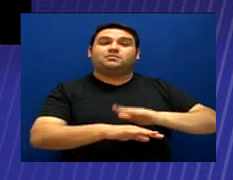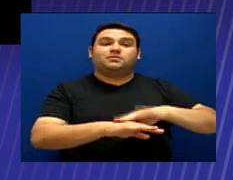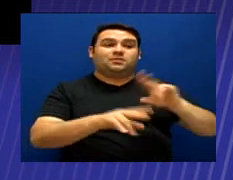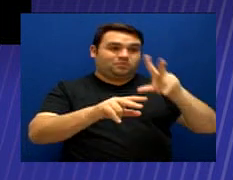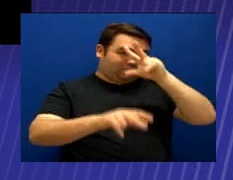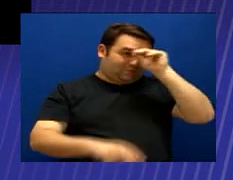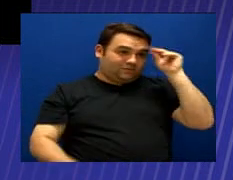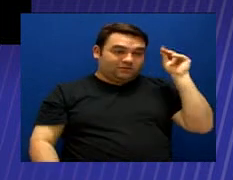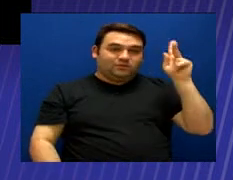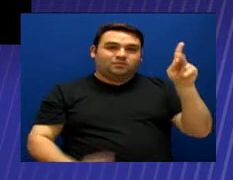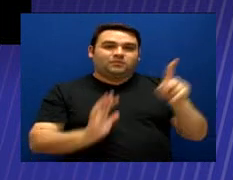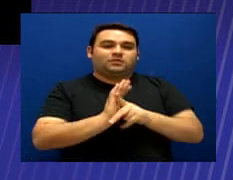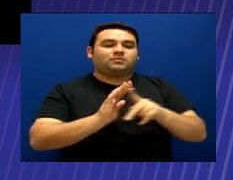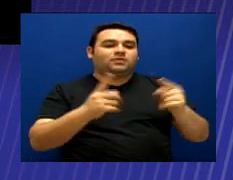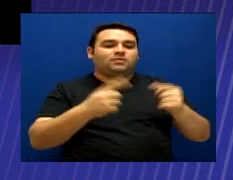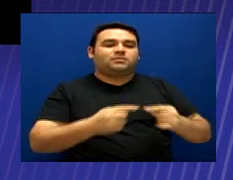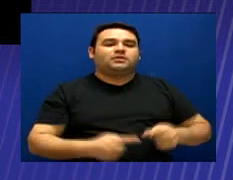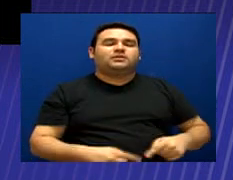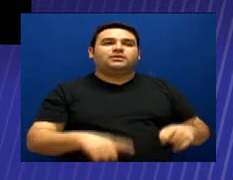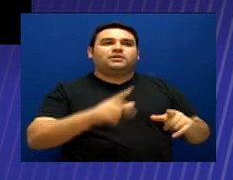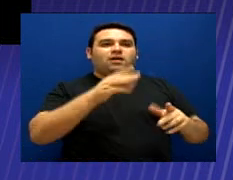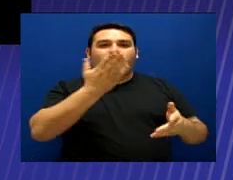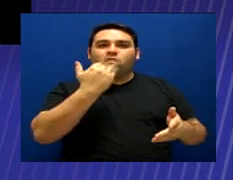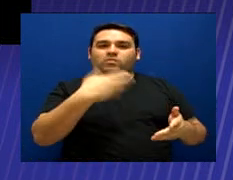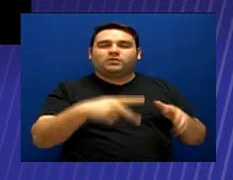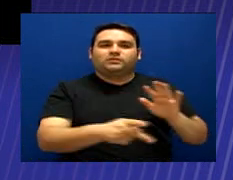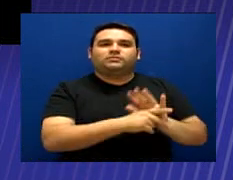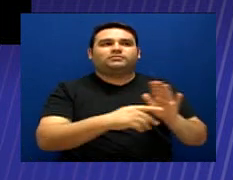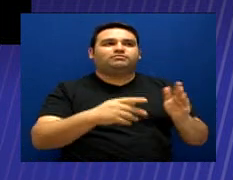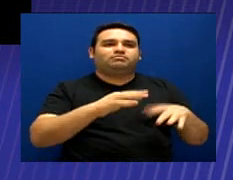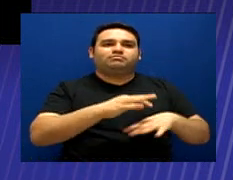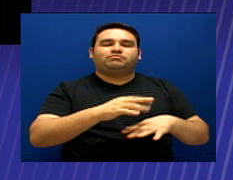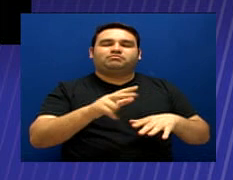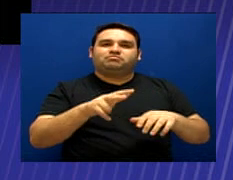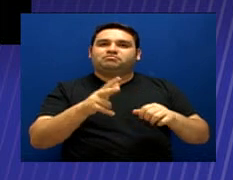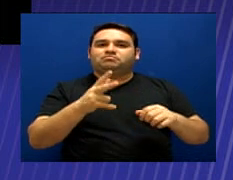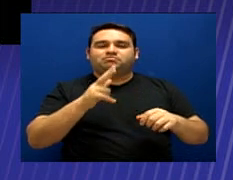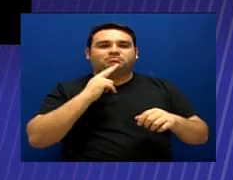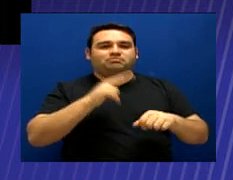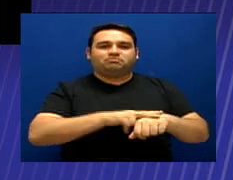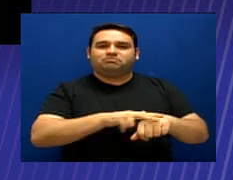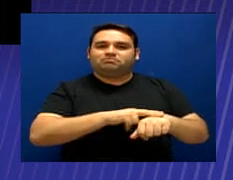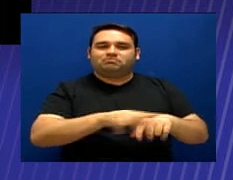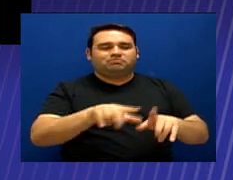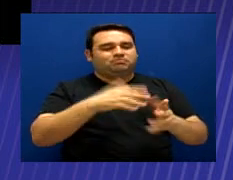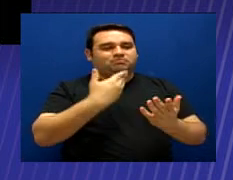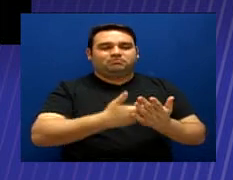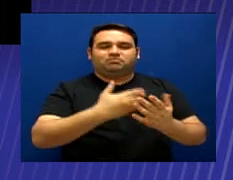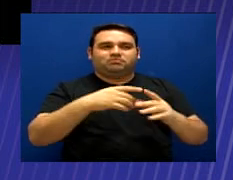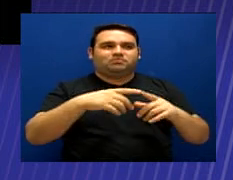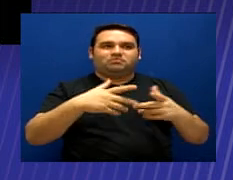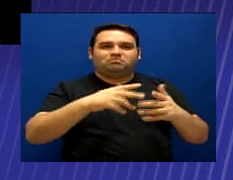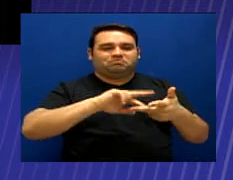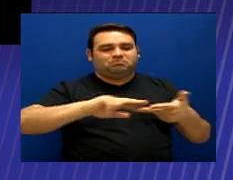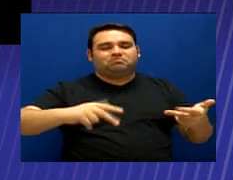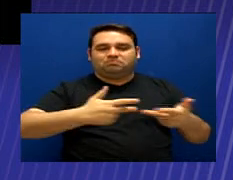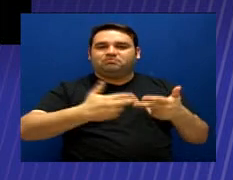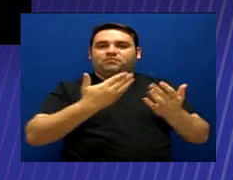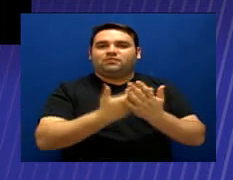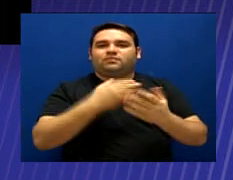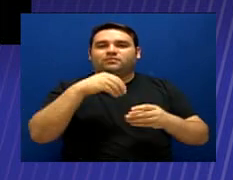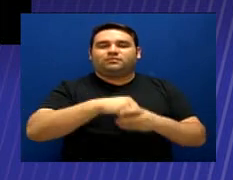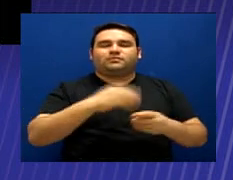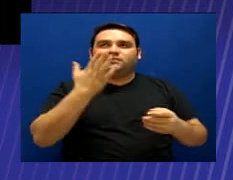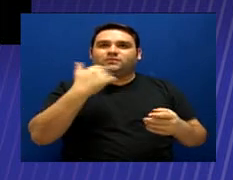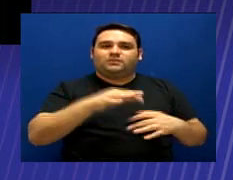nossa prefeitura implantar as merendas vegetarianas. Então, isso seria muito importante que fosse